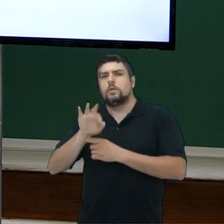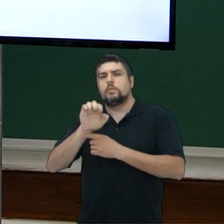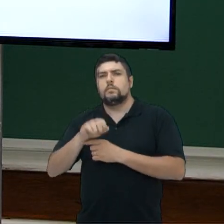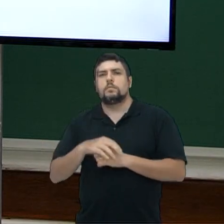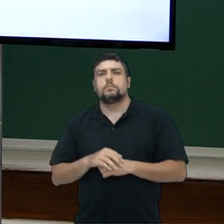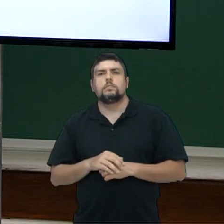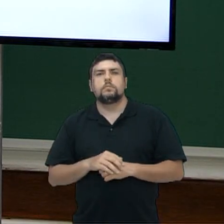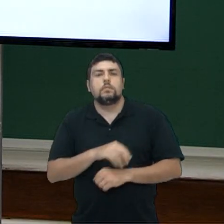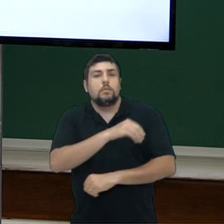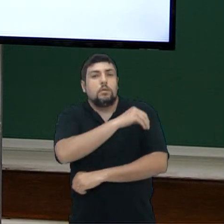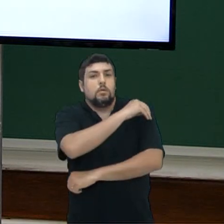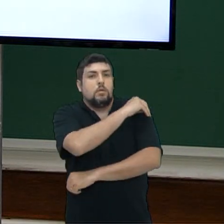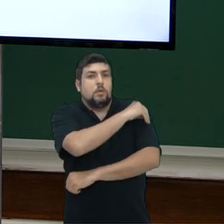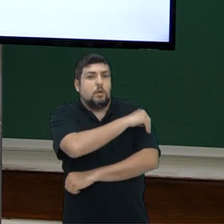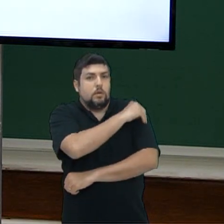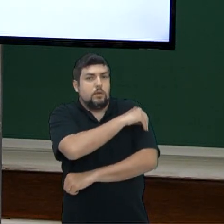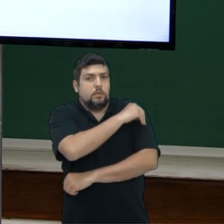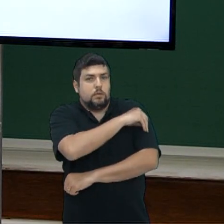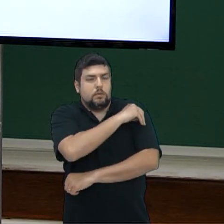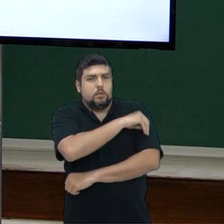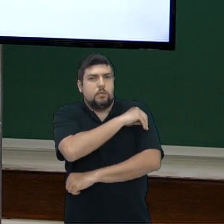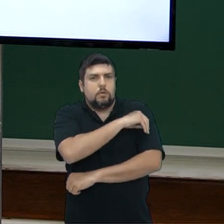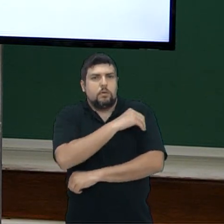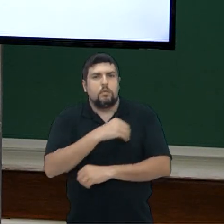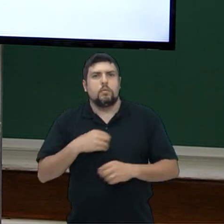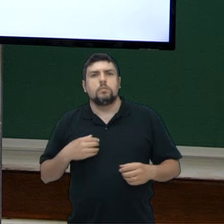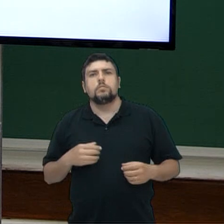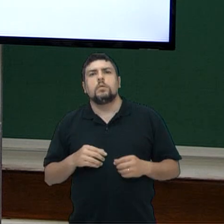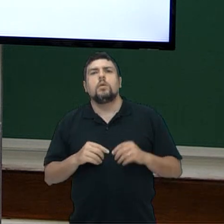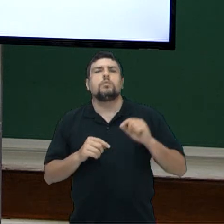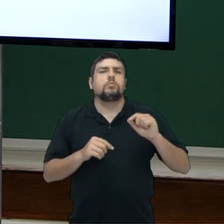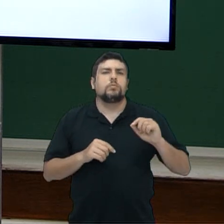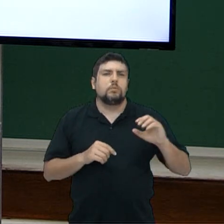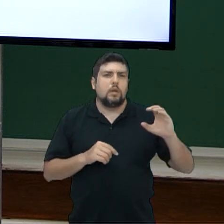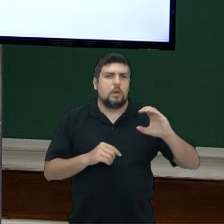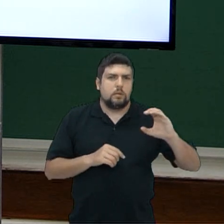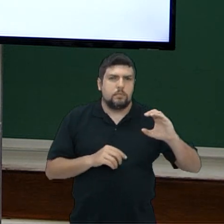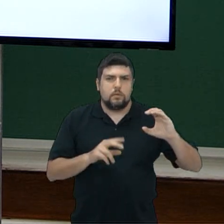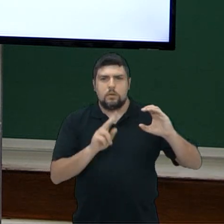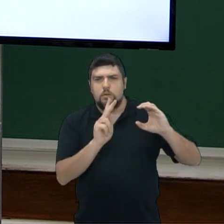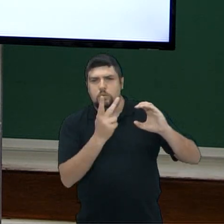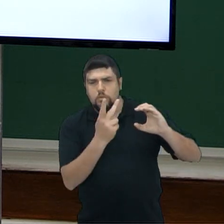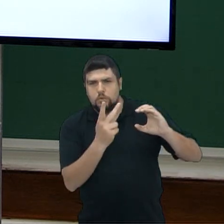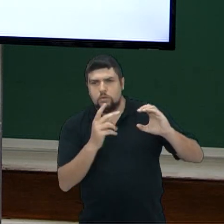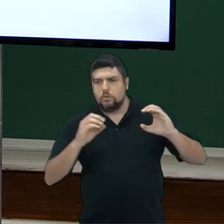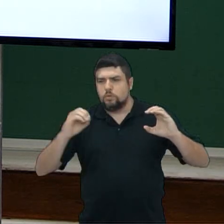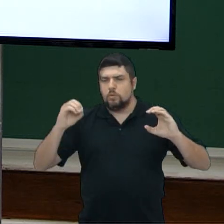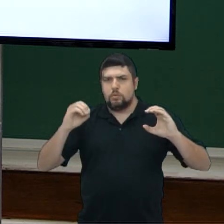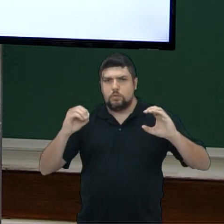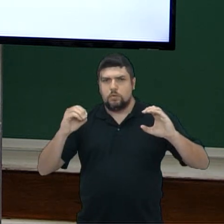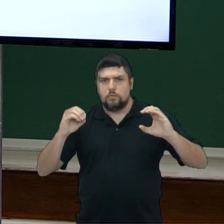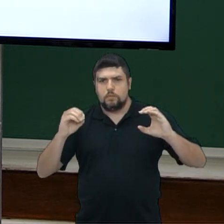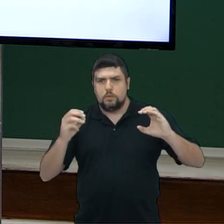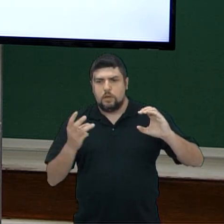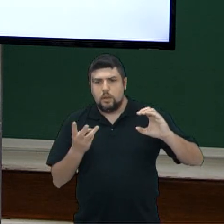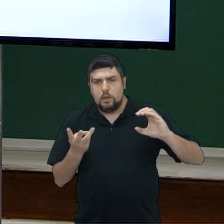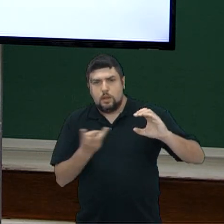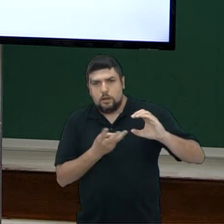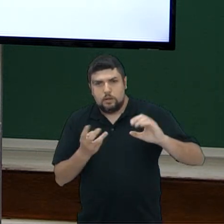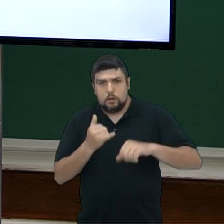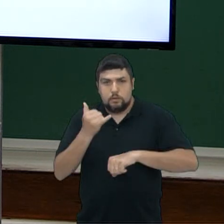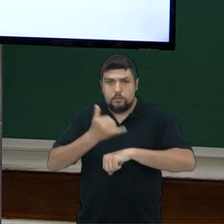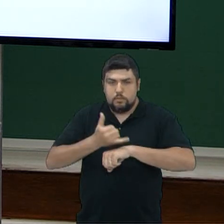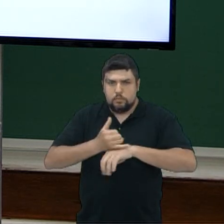comum, o etanol, certo? Carbono, hidrogênio e oxigênio, ambos são não